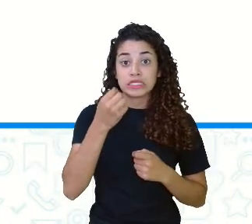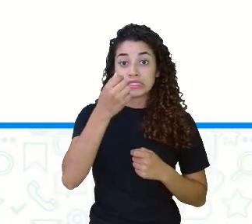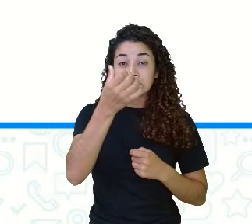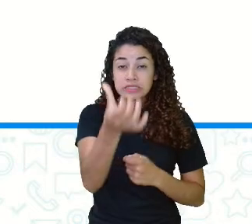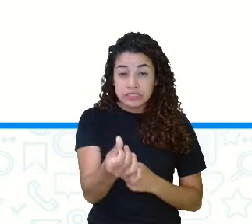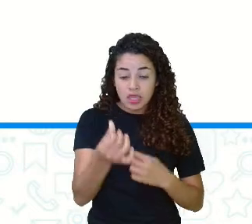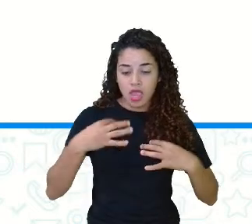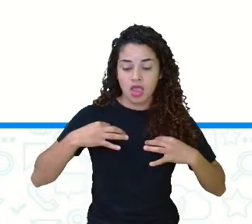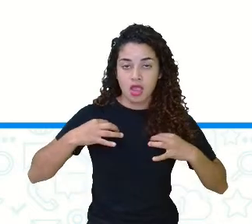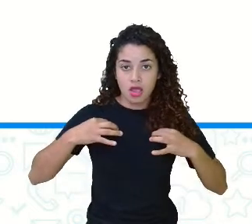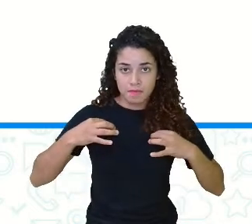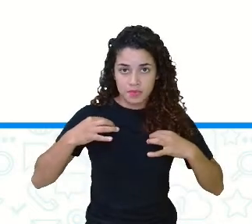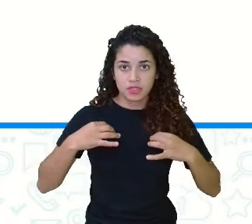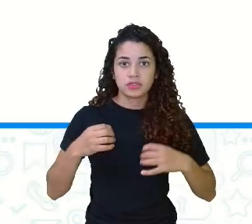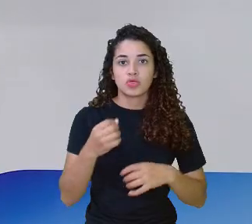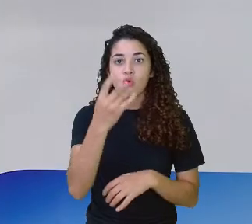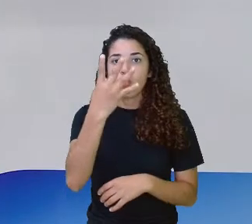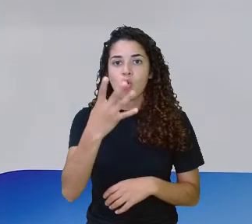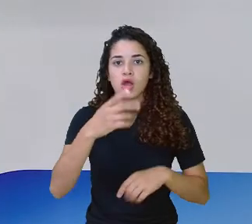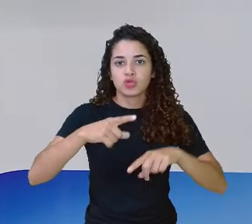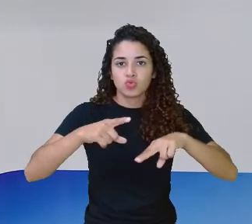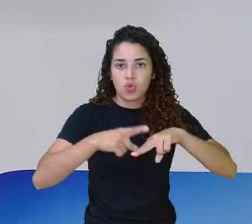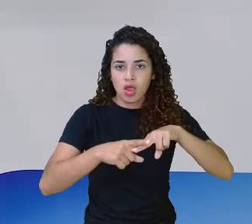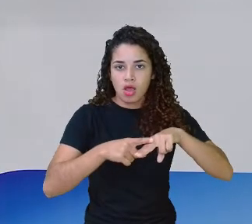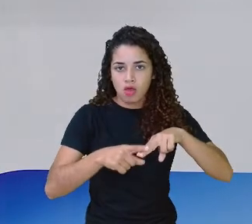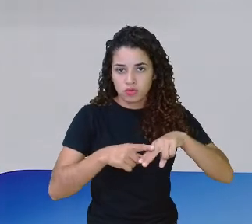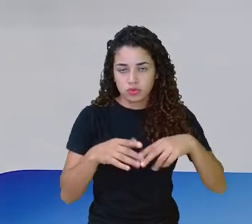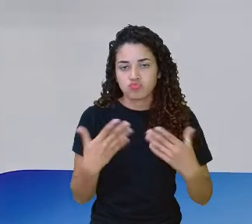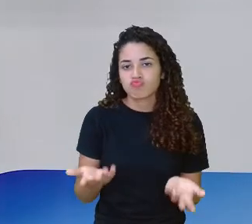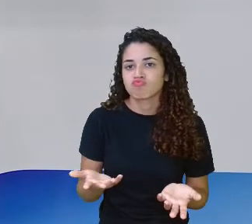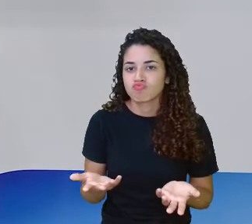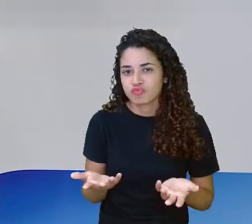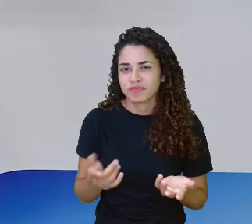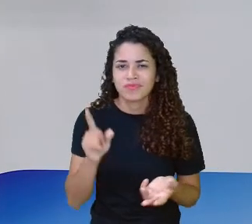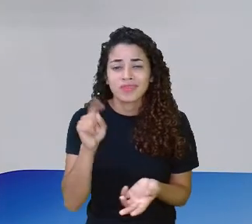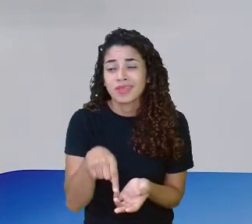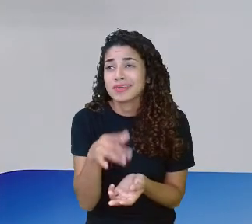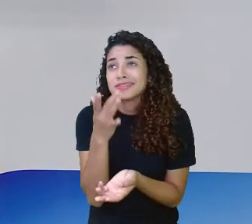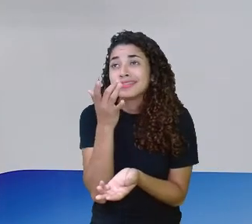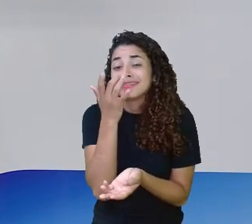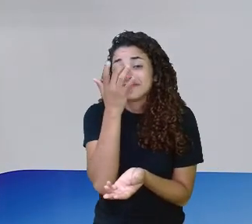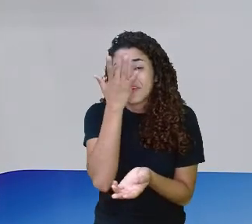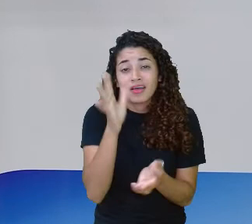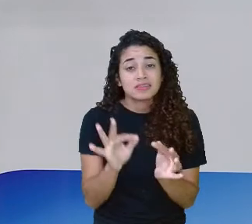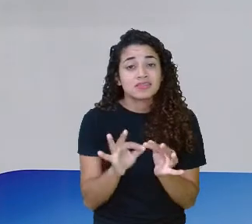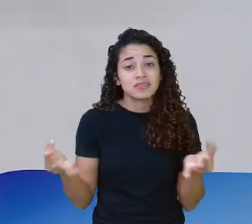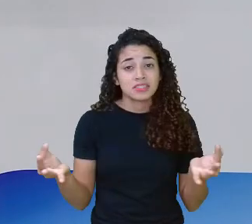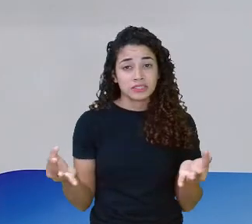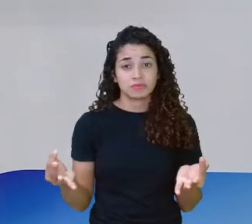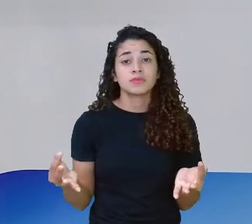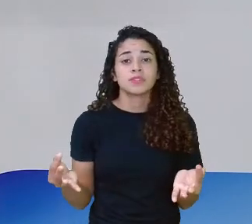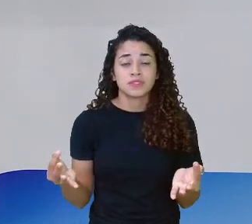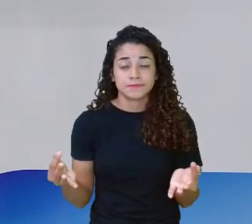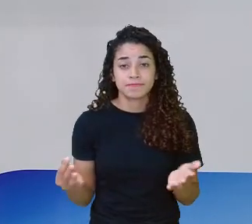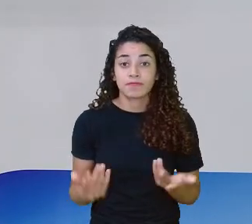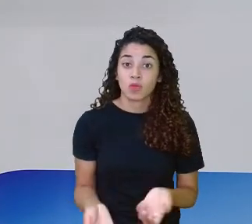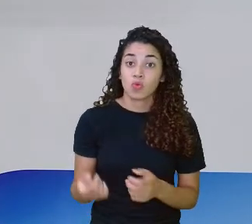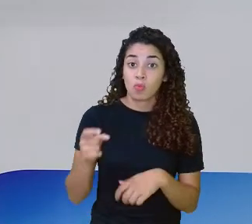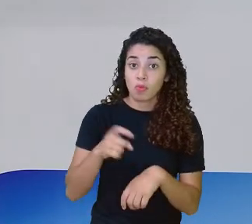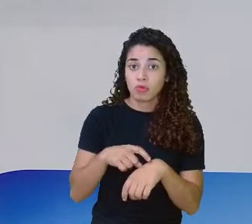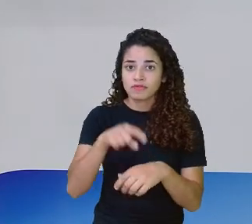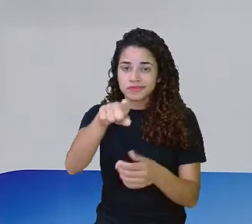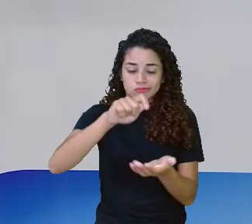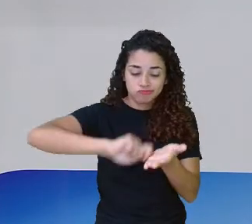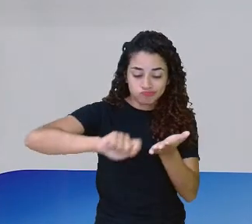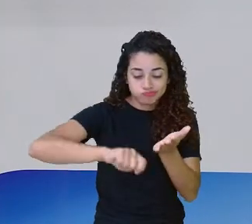e 4 calças? Meu Deus, que coisa simples. Enquanto você anota